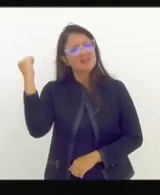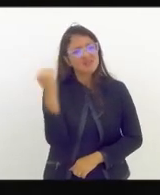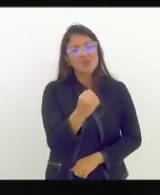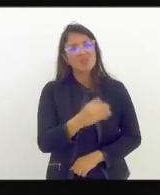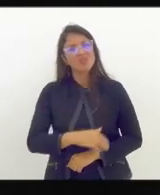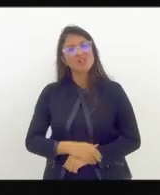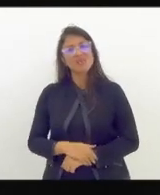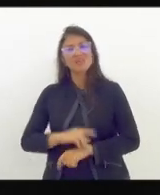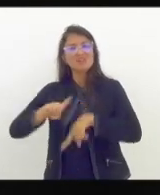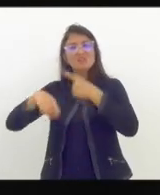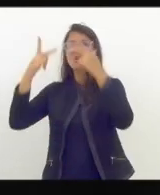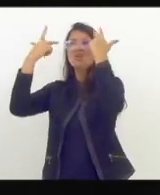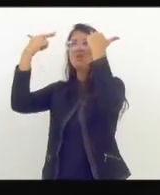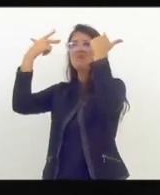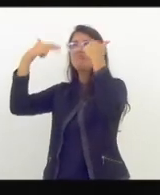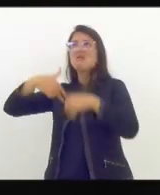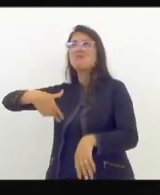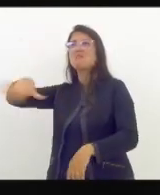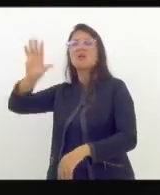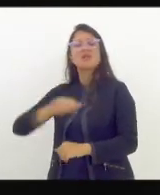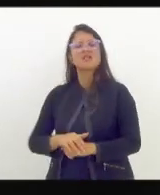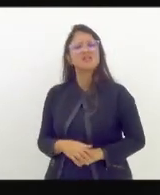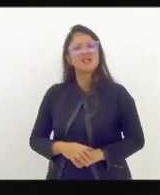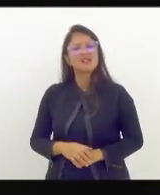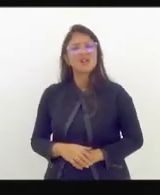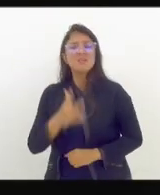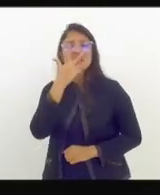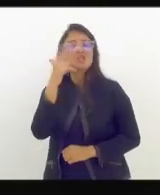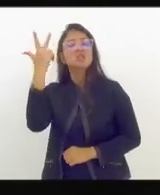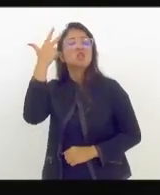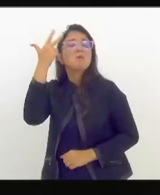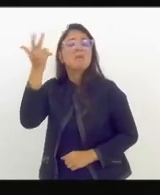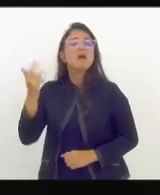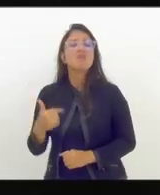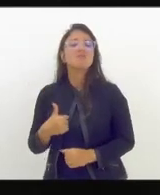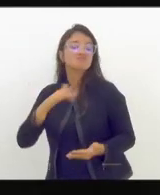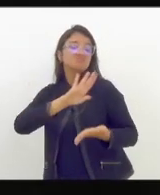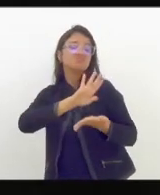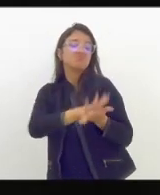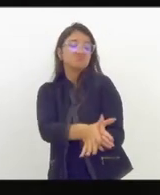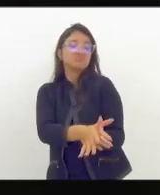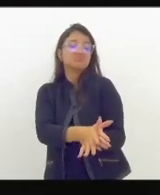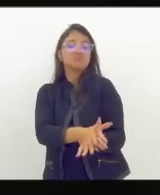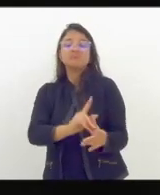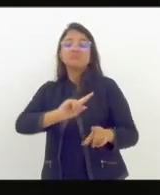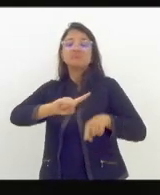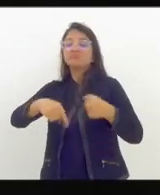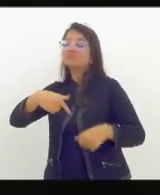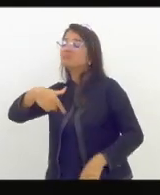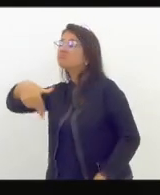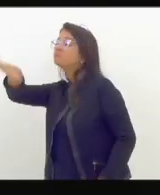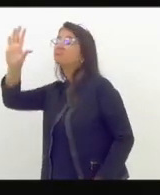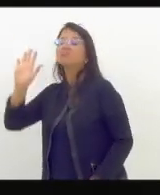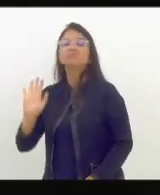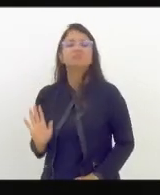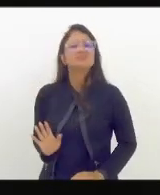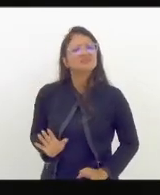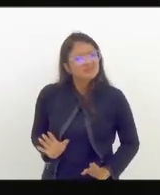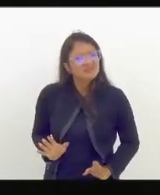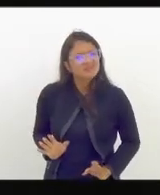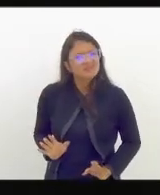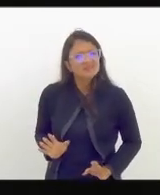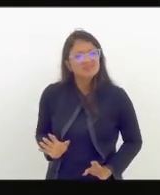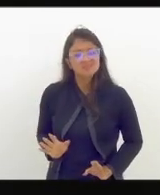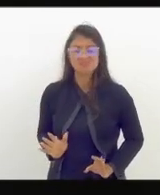natural, amassa um papel, pisa uma folha, e simplesmente isso.